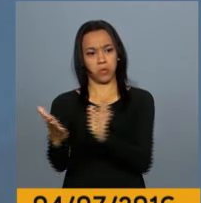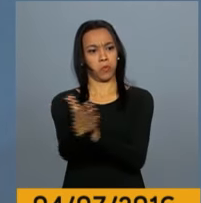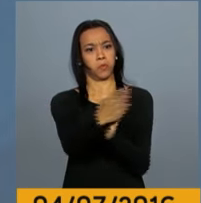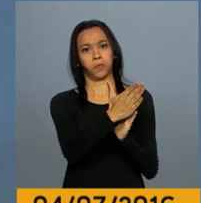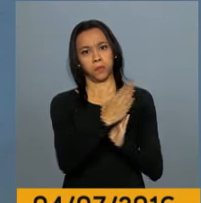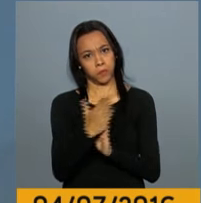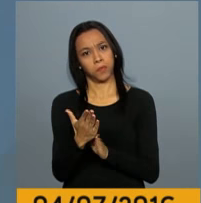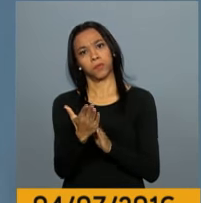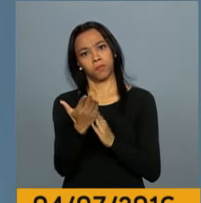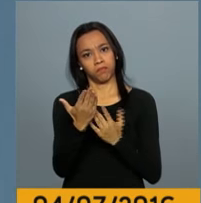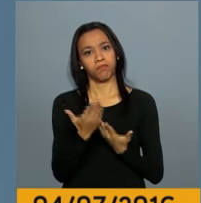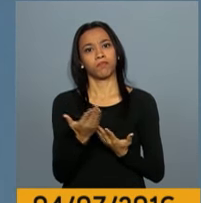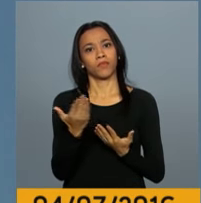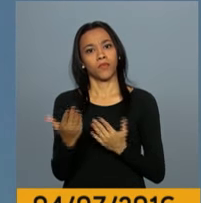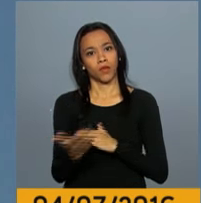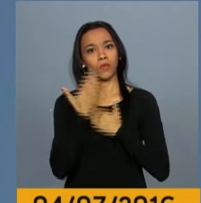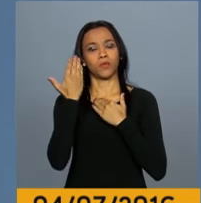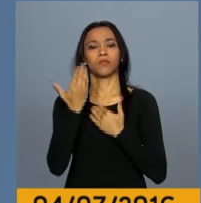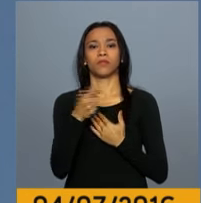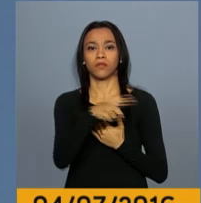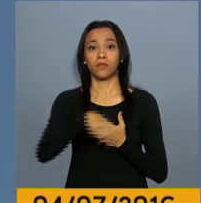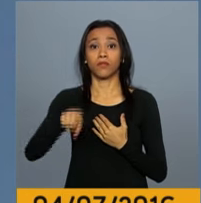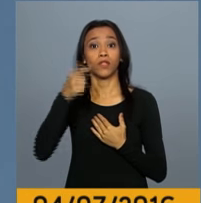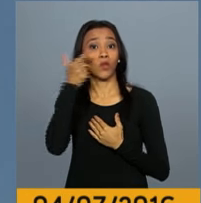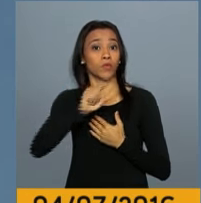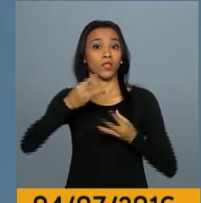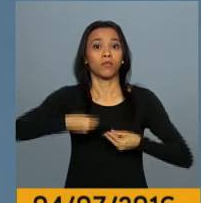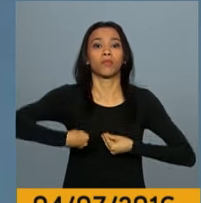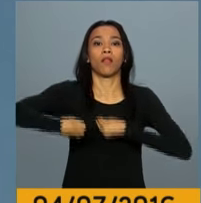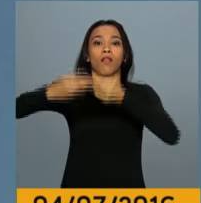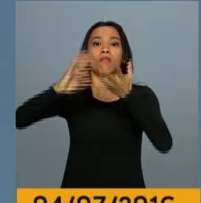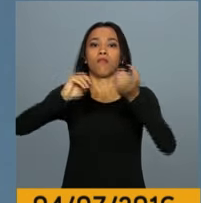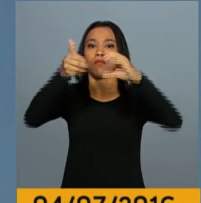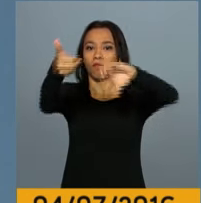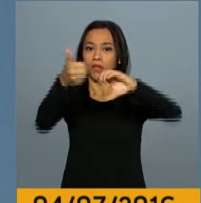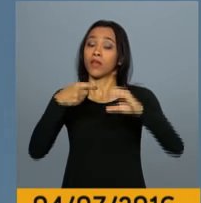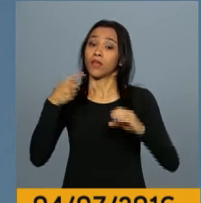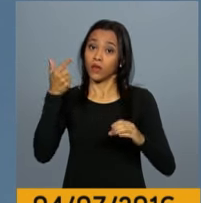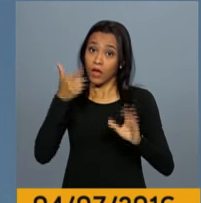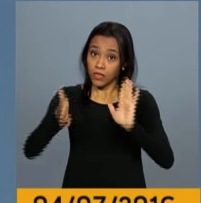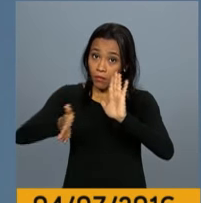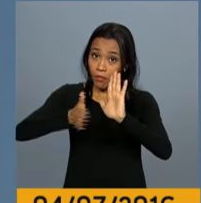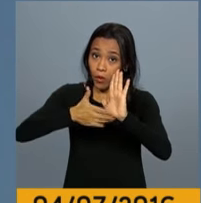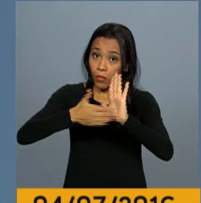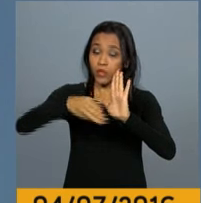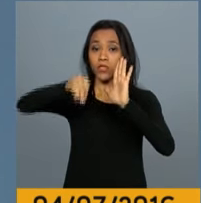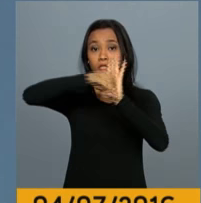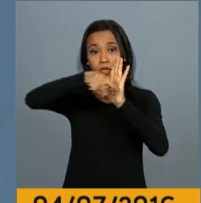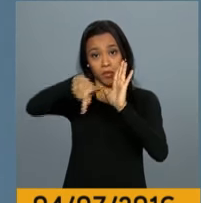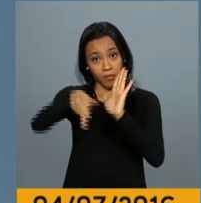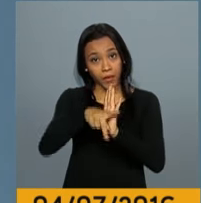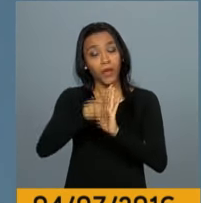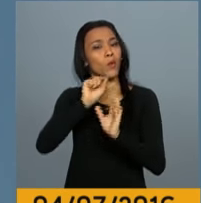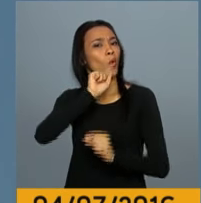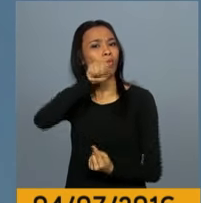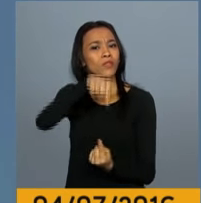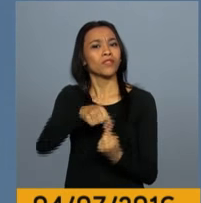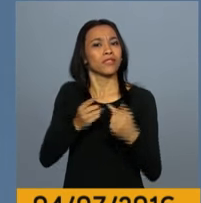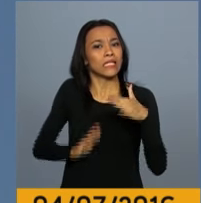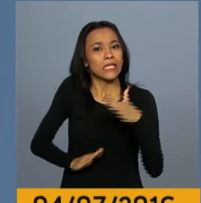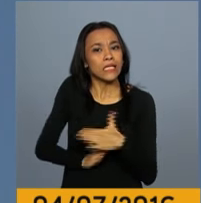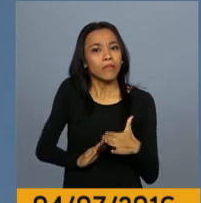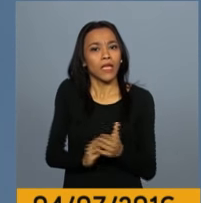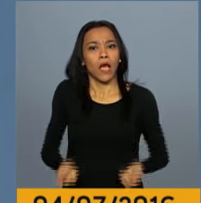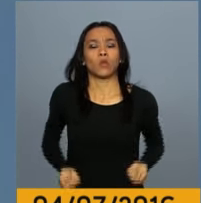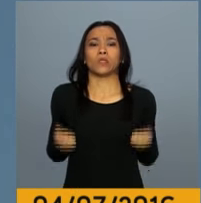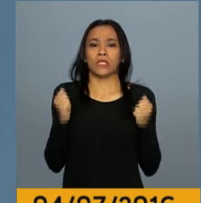os líderes da Câmara e do Senado que nós remetemos essa proposta de emenda constitucional limitadora dos gastos, ou